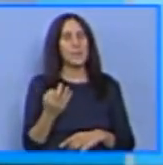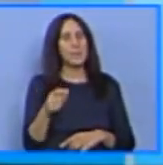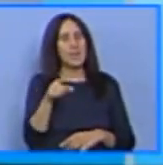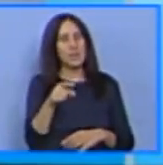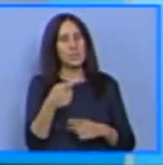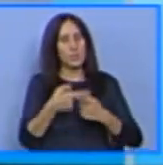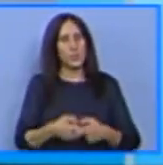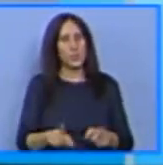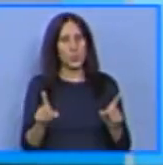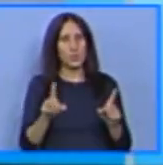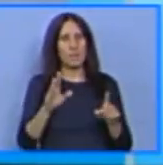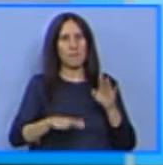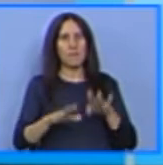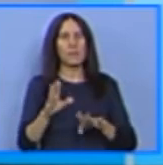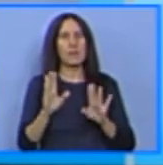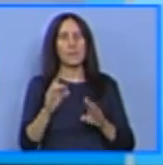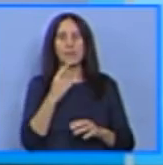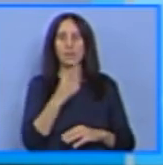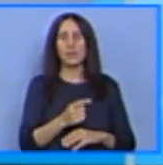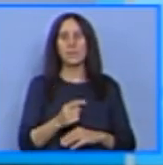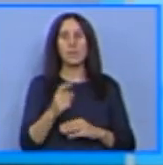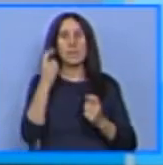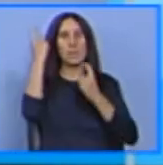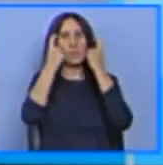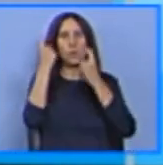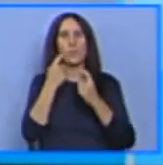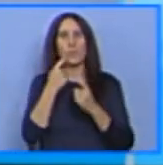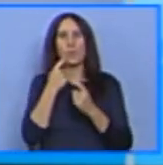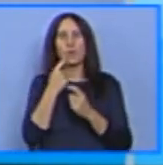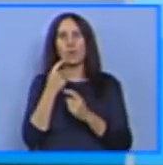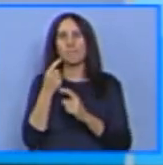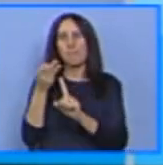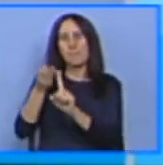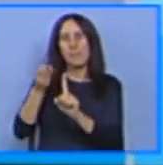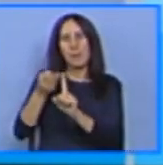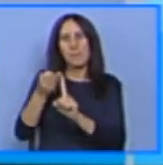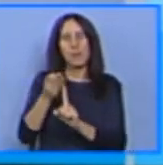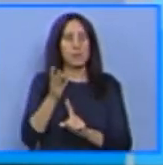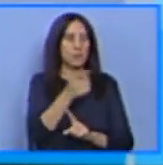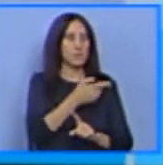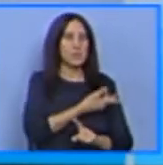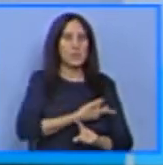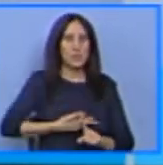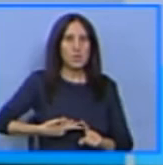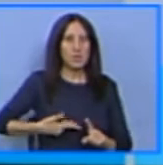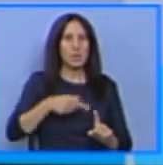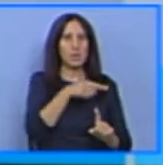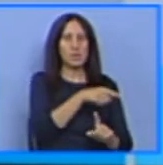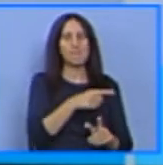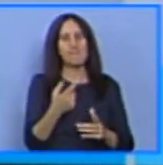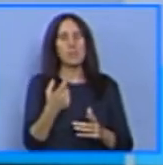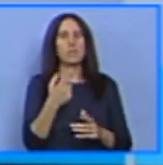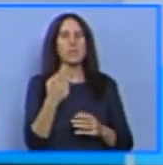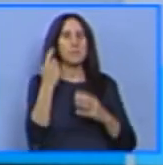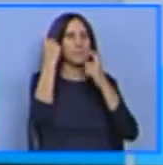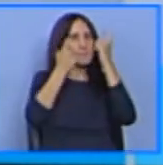essa distinção que às vezes se faz entre uma vivência muito intelectual e, digamos, uma devoção mais tradicional, acho que é preciso